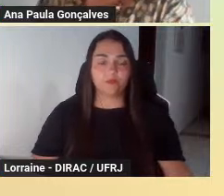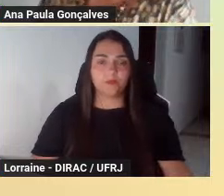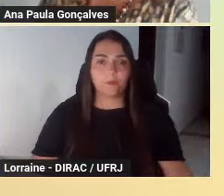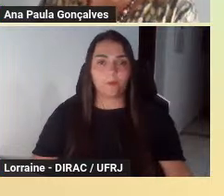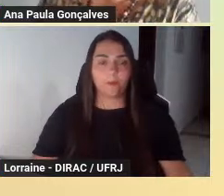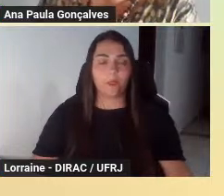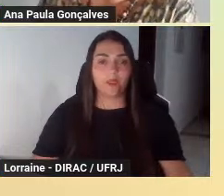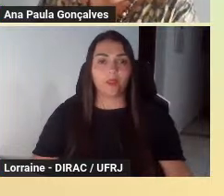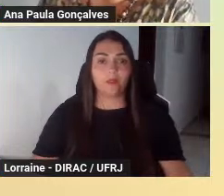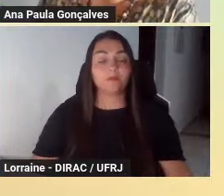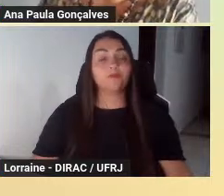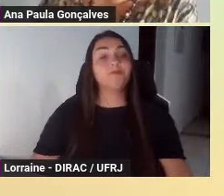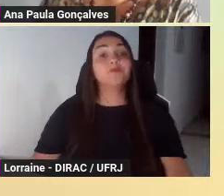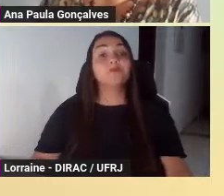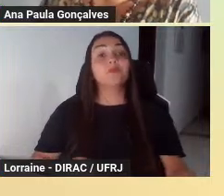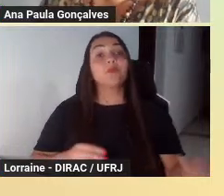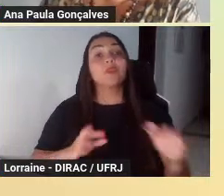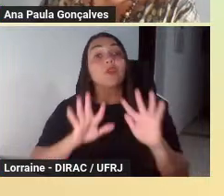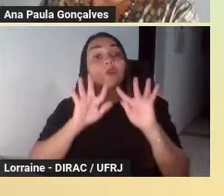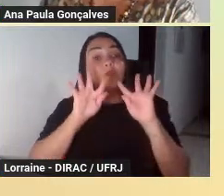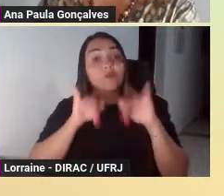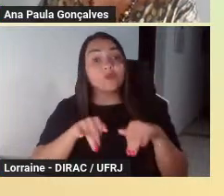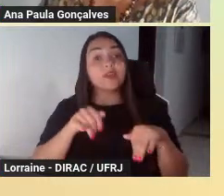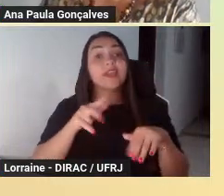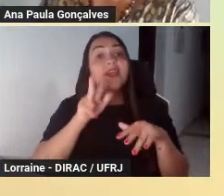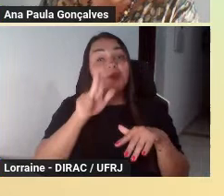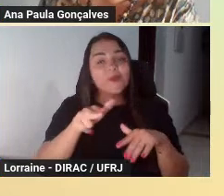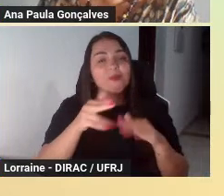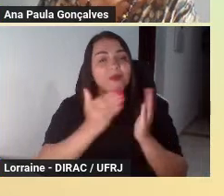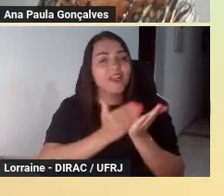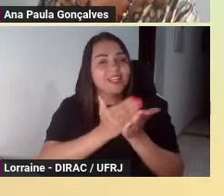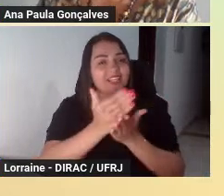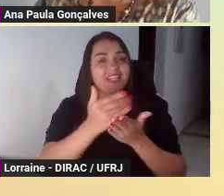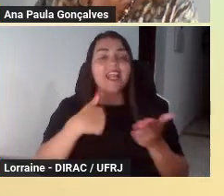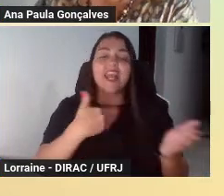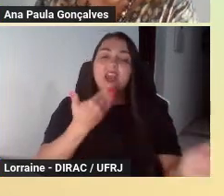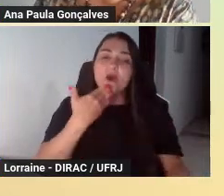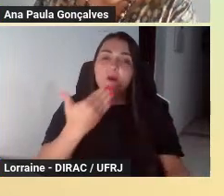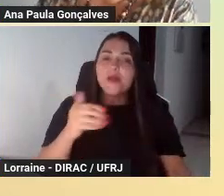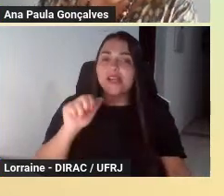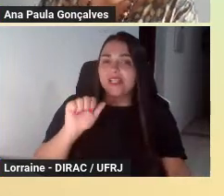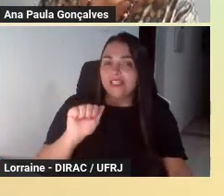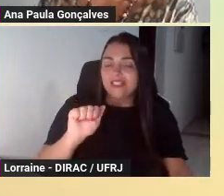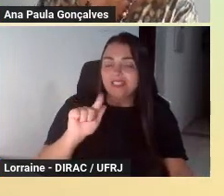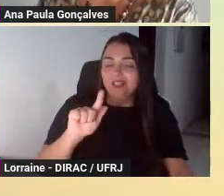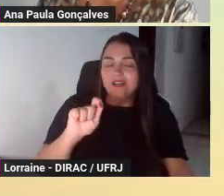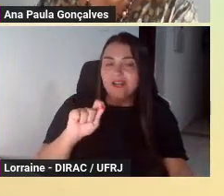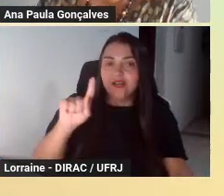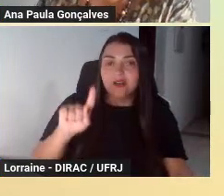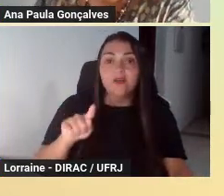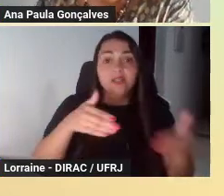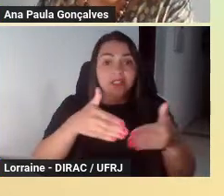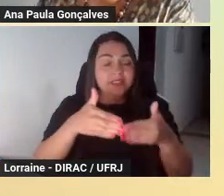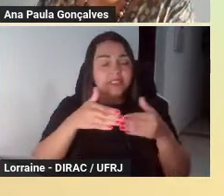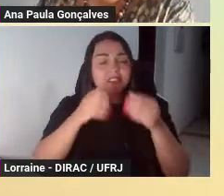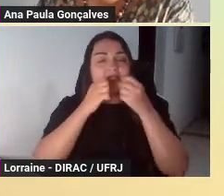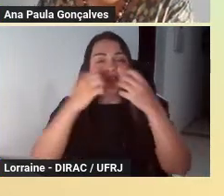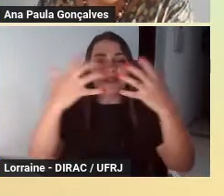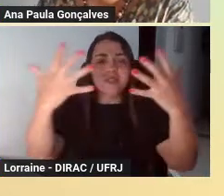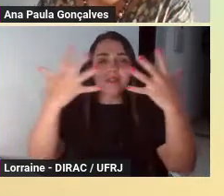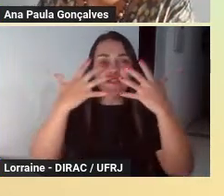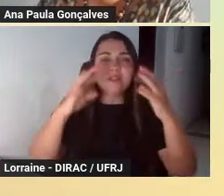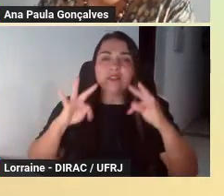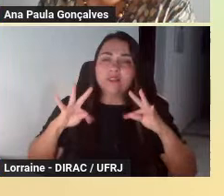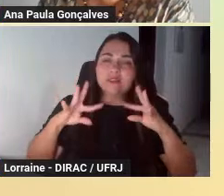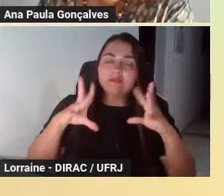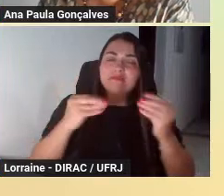E aí eu termino fazendo a mesma saudação, né? Eu peço a Gô, licença e a bênção a todas as pessoas que dispensaram um